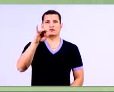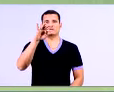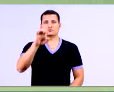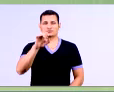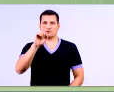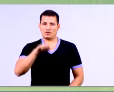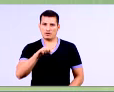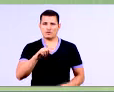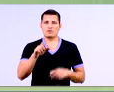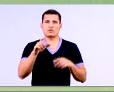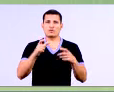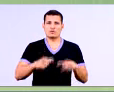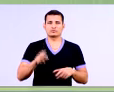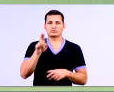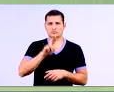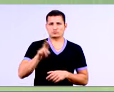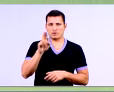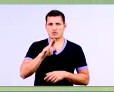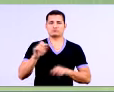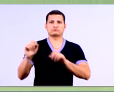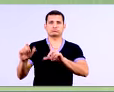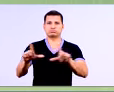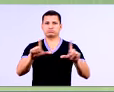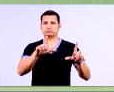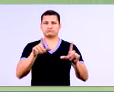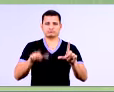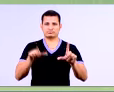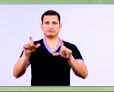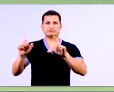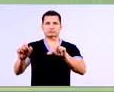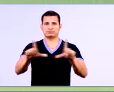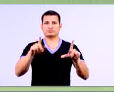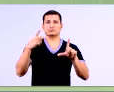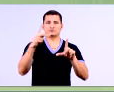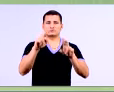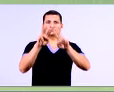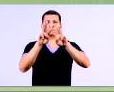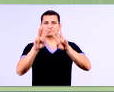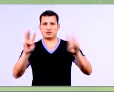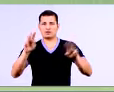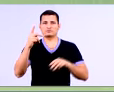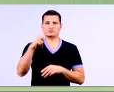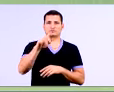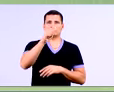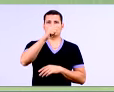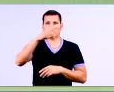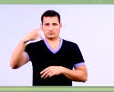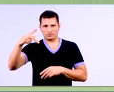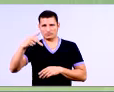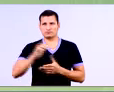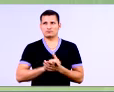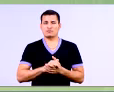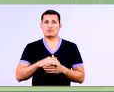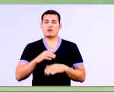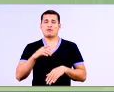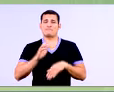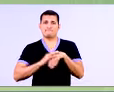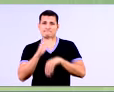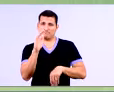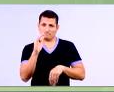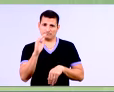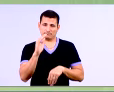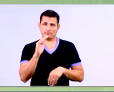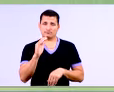onde o usuário navega pelo seu site, pela sua aplicação. A forma mais eficiente